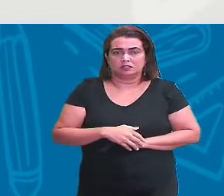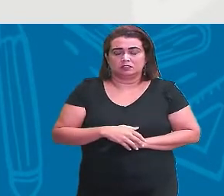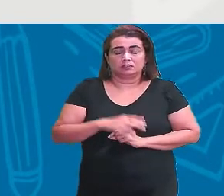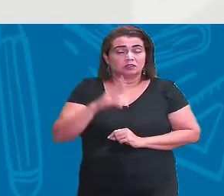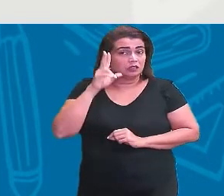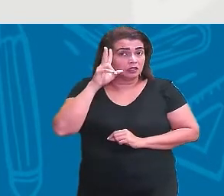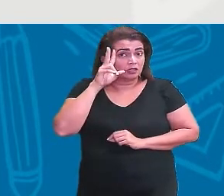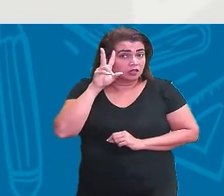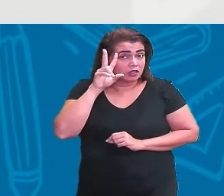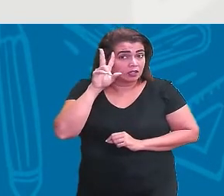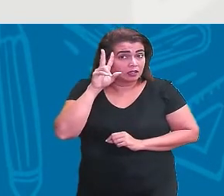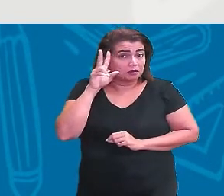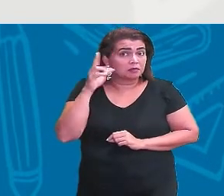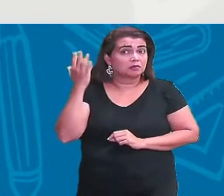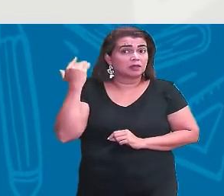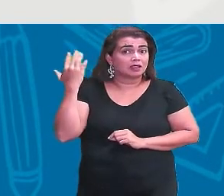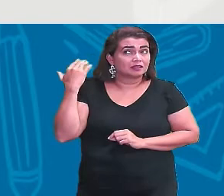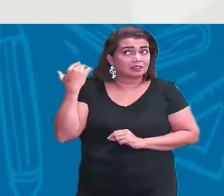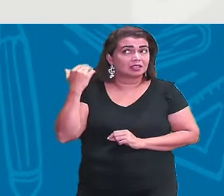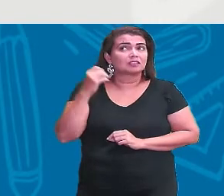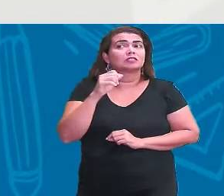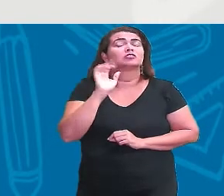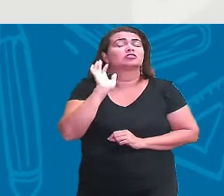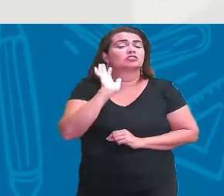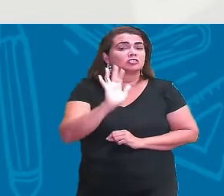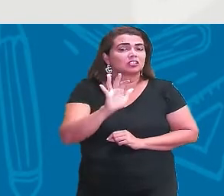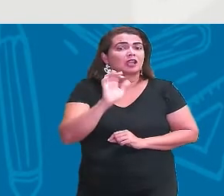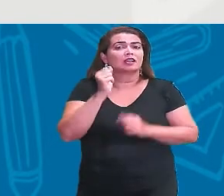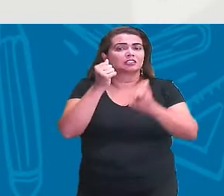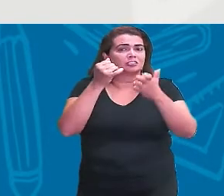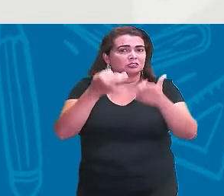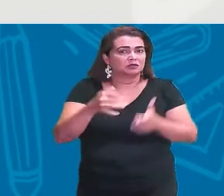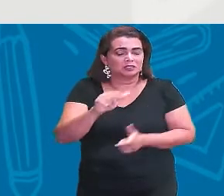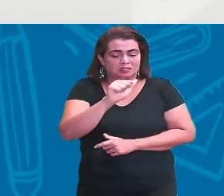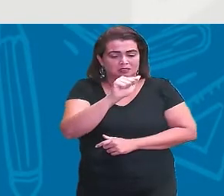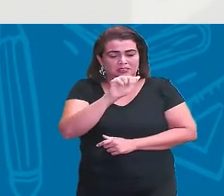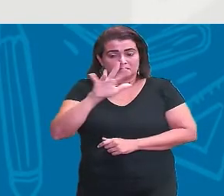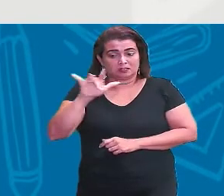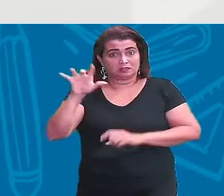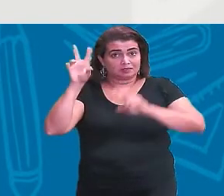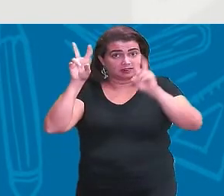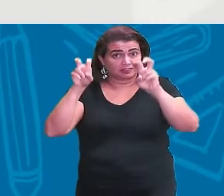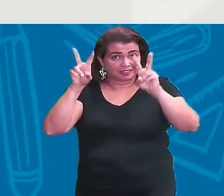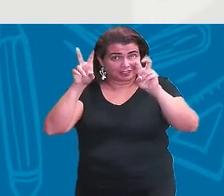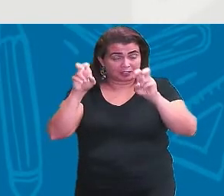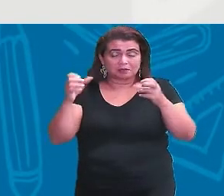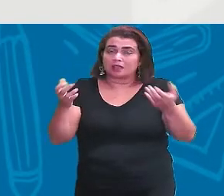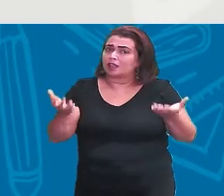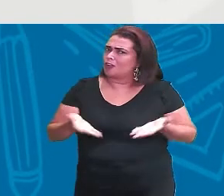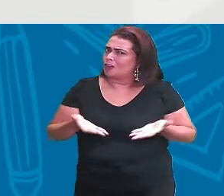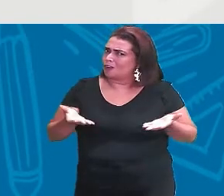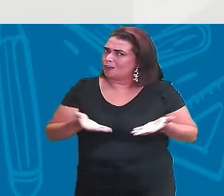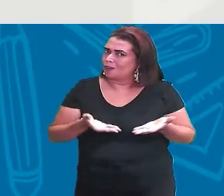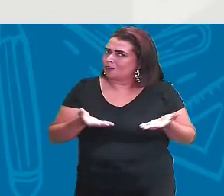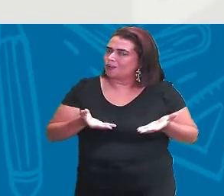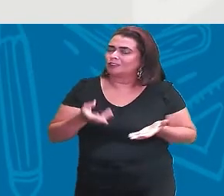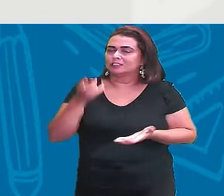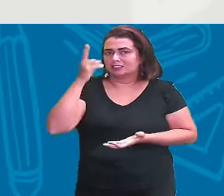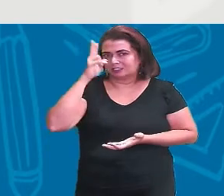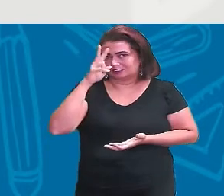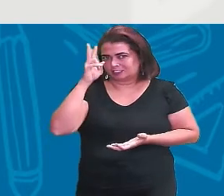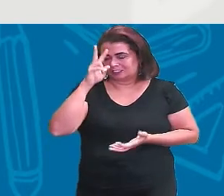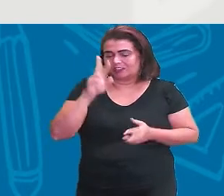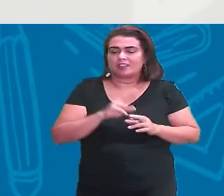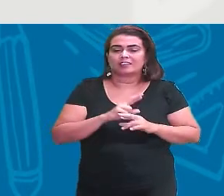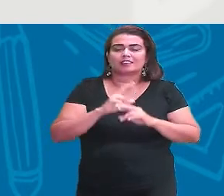uma história bem legal que falava do alfabeto? Quem lembra dessa história? Quem assistiu a aula tá lembrado. Hoje eu trouxe uma história